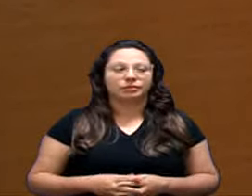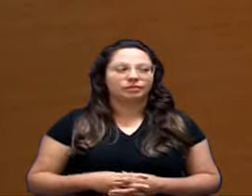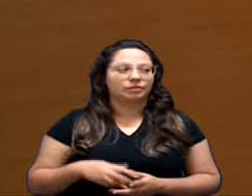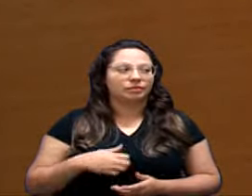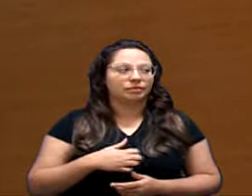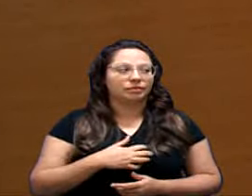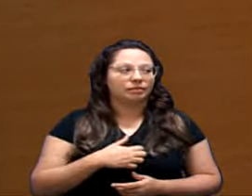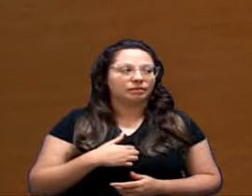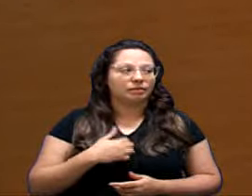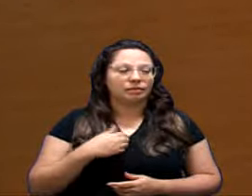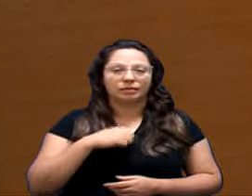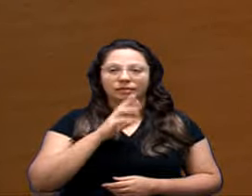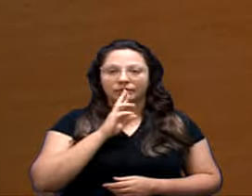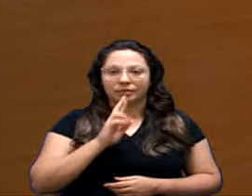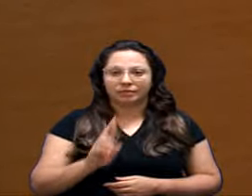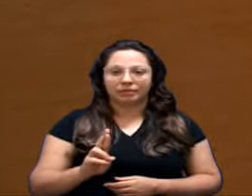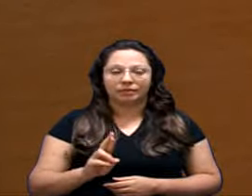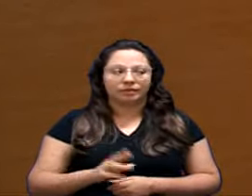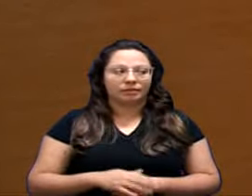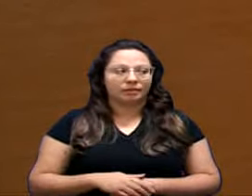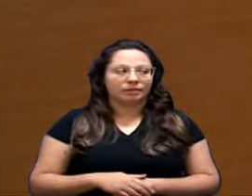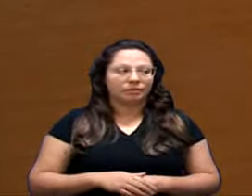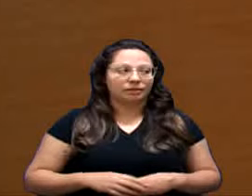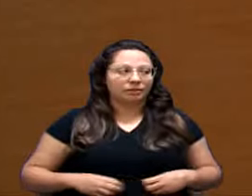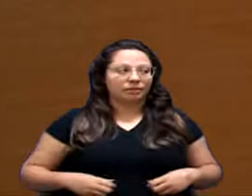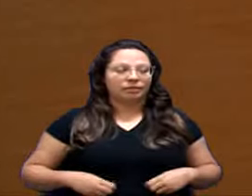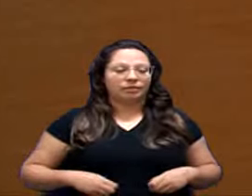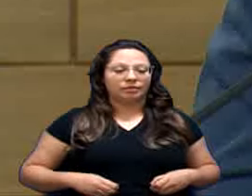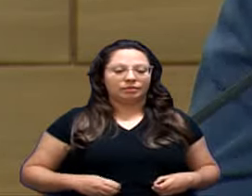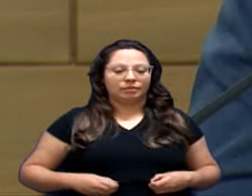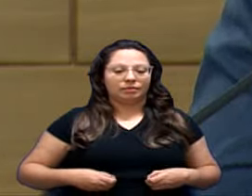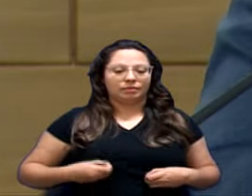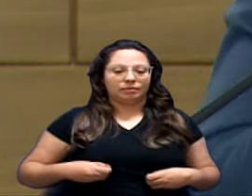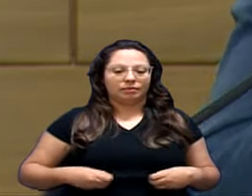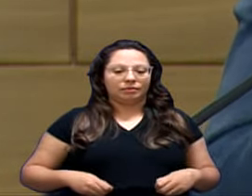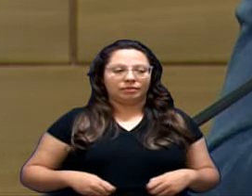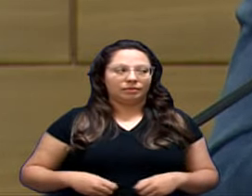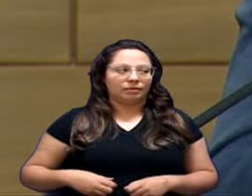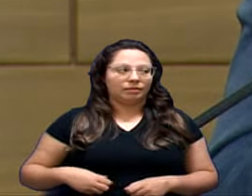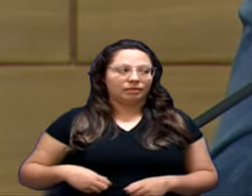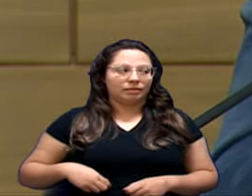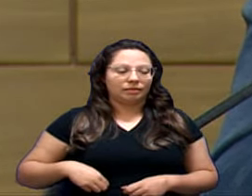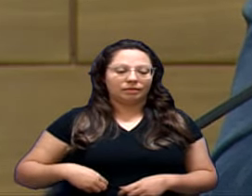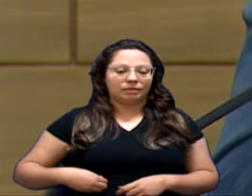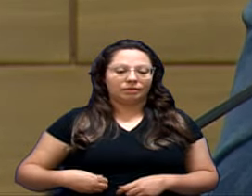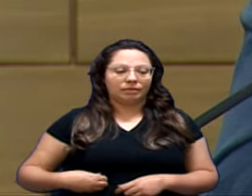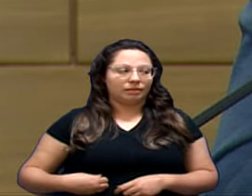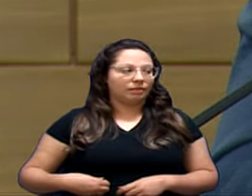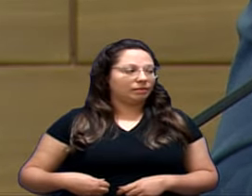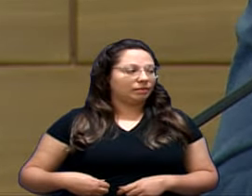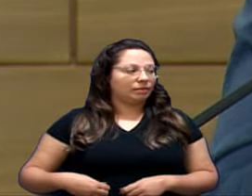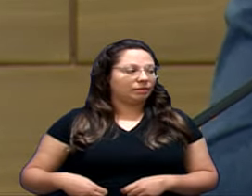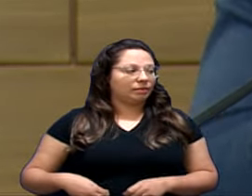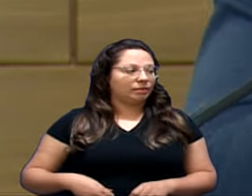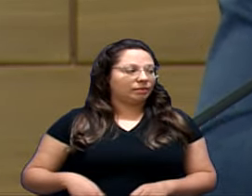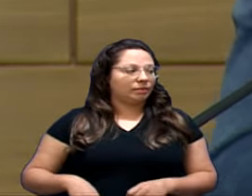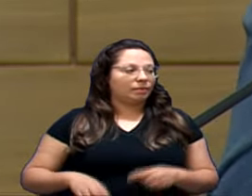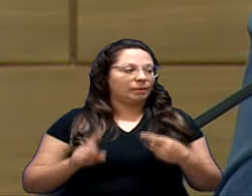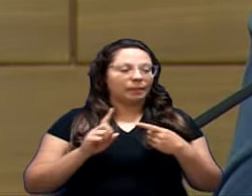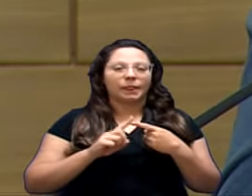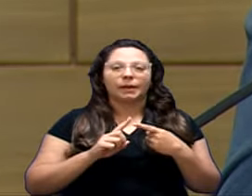posso responder pode tocar eu vou junto vai vamos embora eh eh primeiro vereadora Acho que são